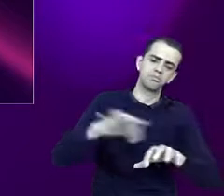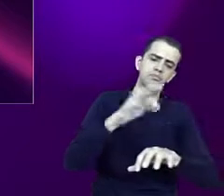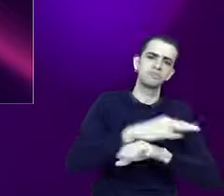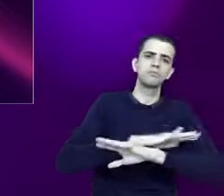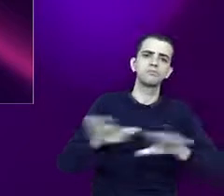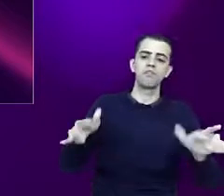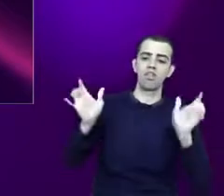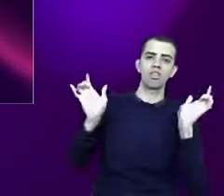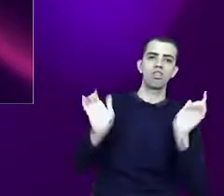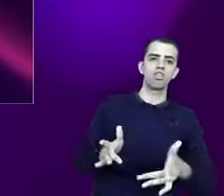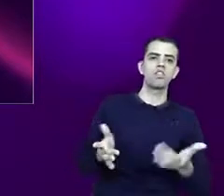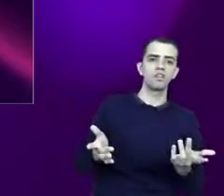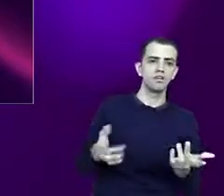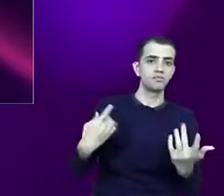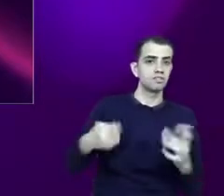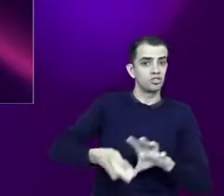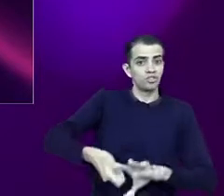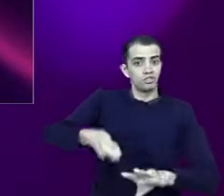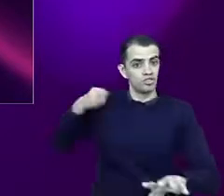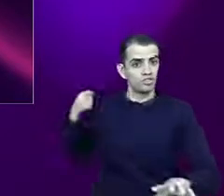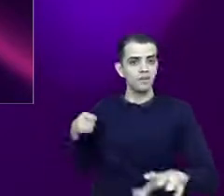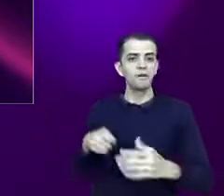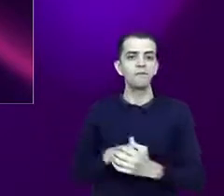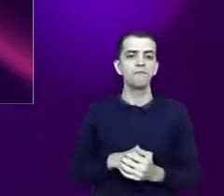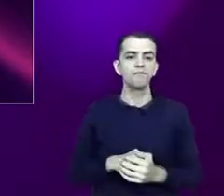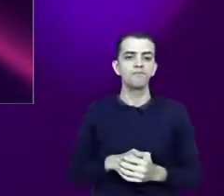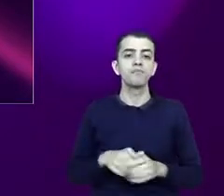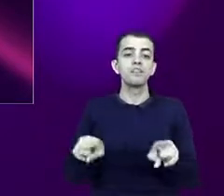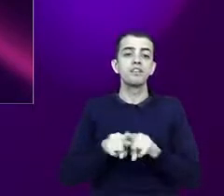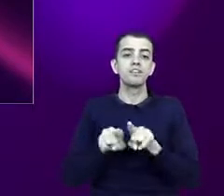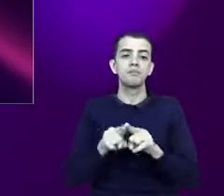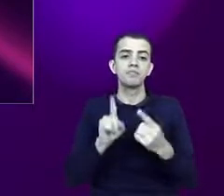A fase de registro deve ser muito bem feita.